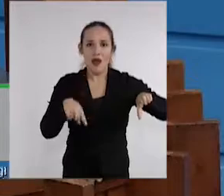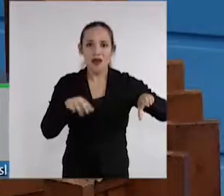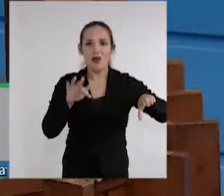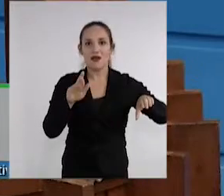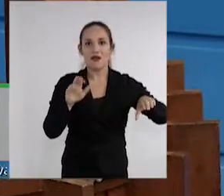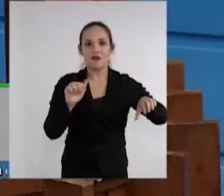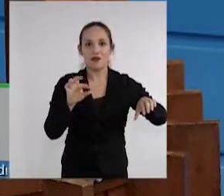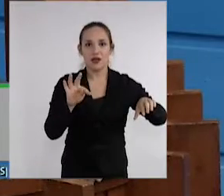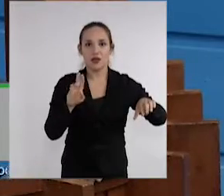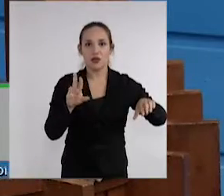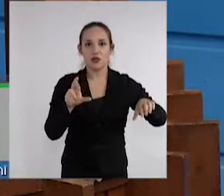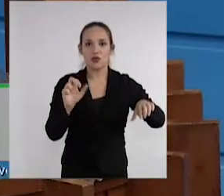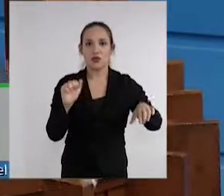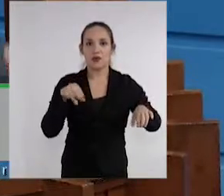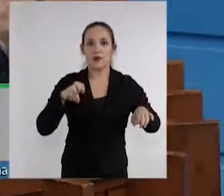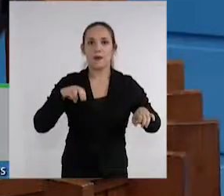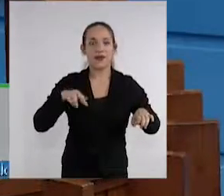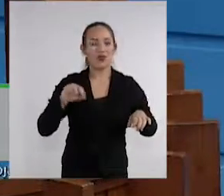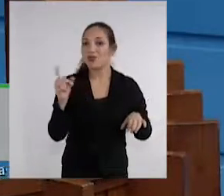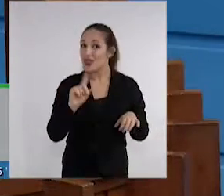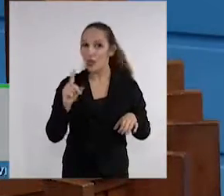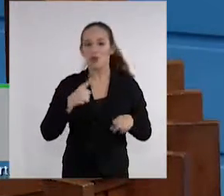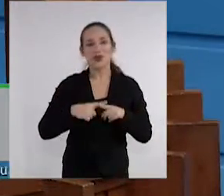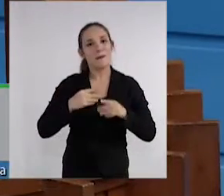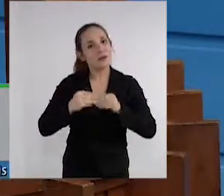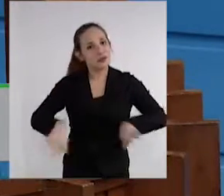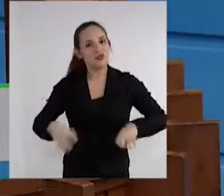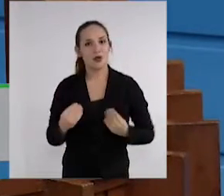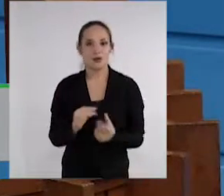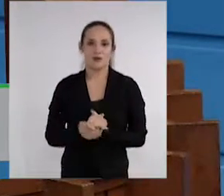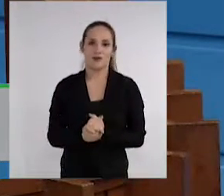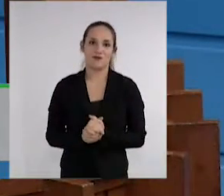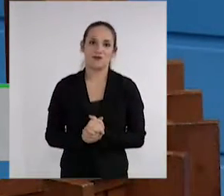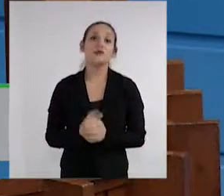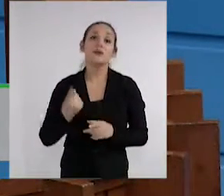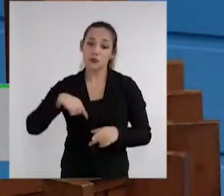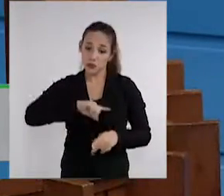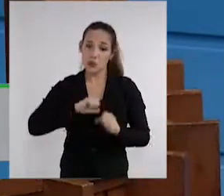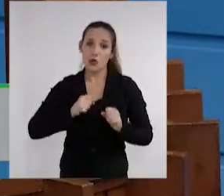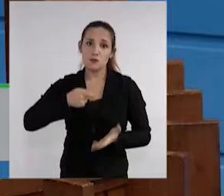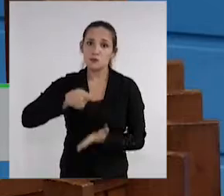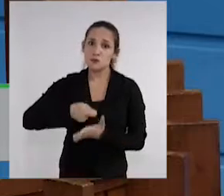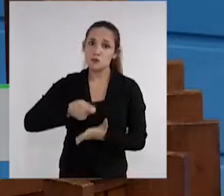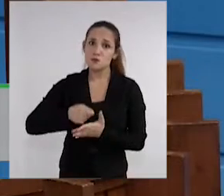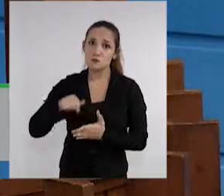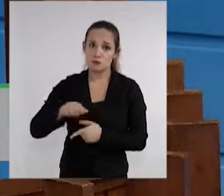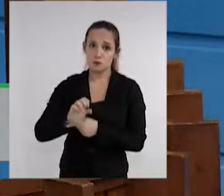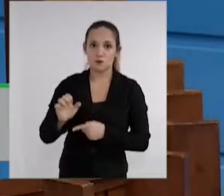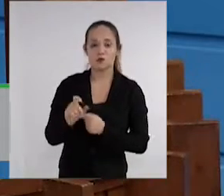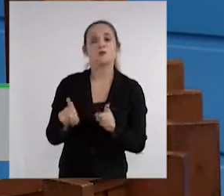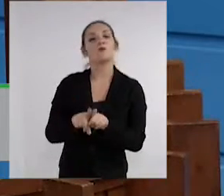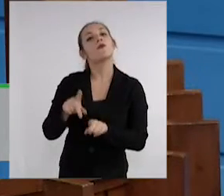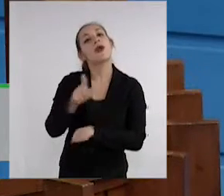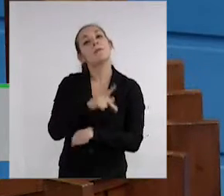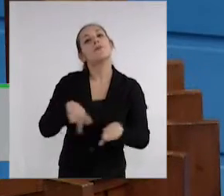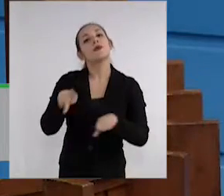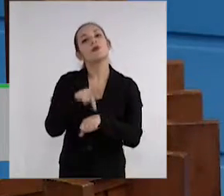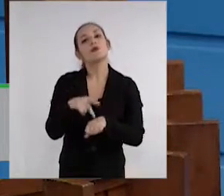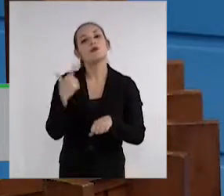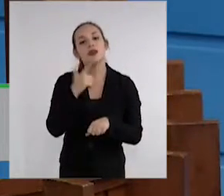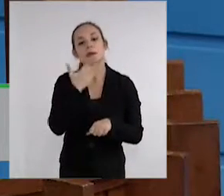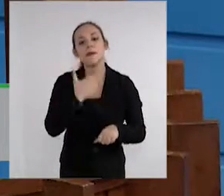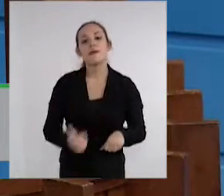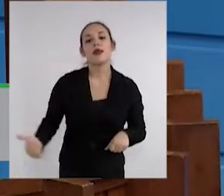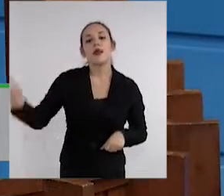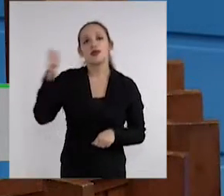quanto o fraturamento hidráulico. E nós podemos também cobrar do Estado e da União, principalmente, que possam